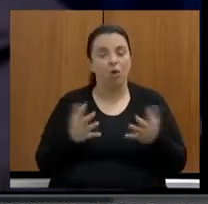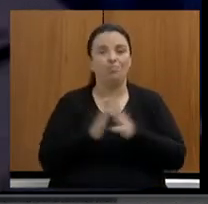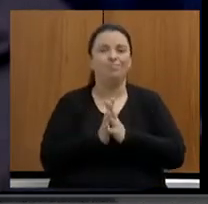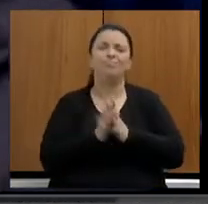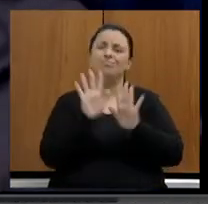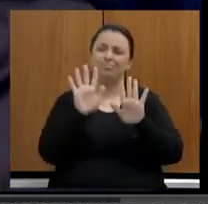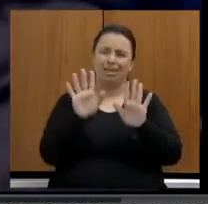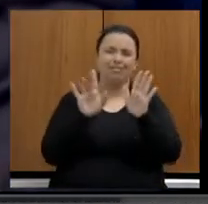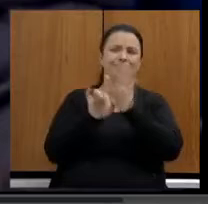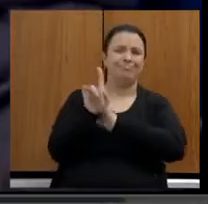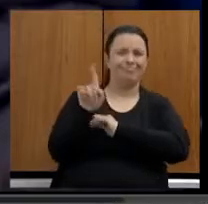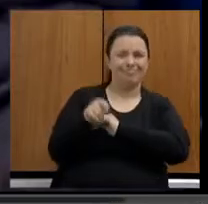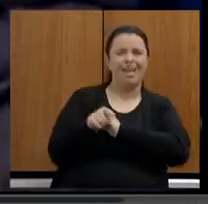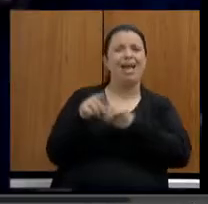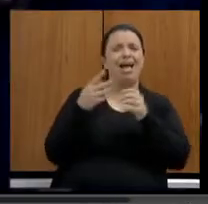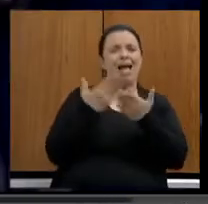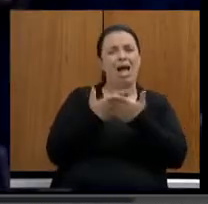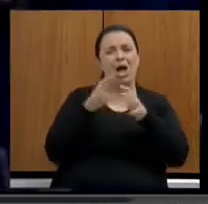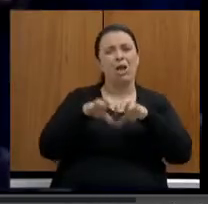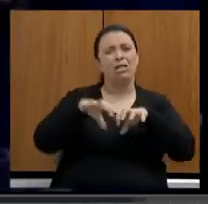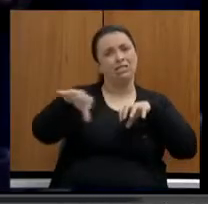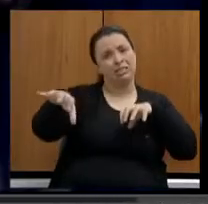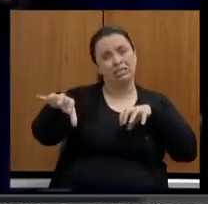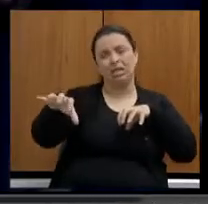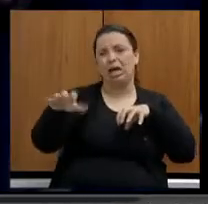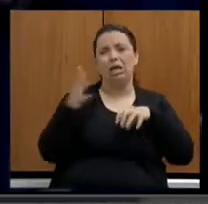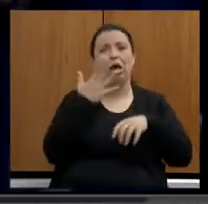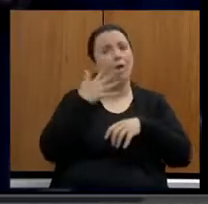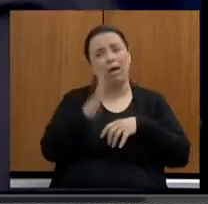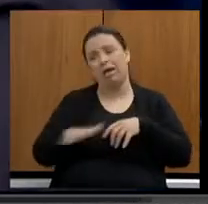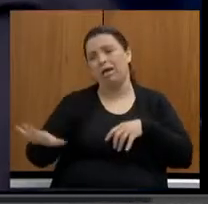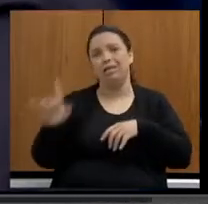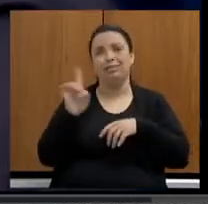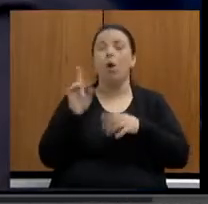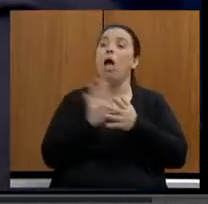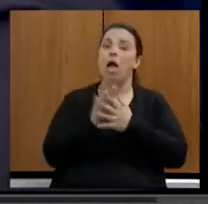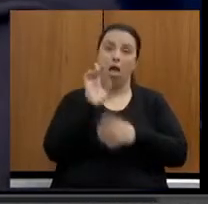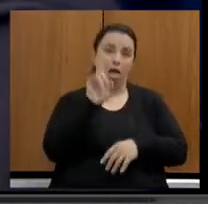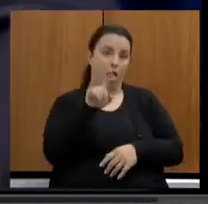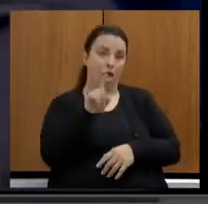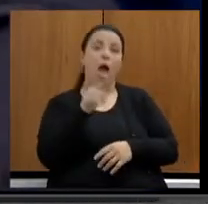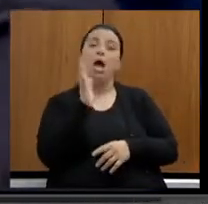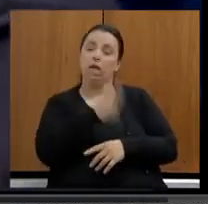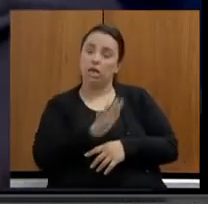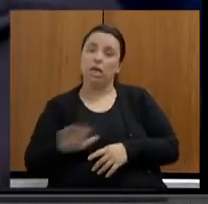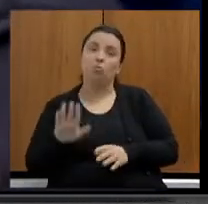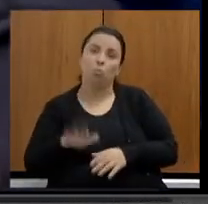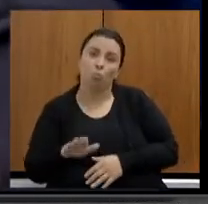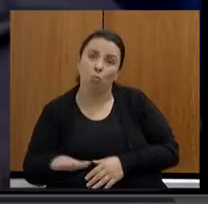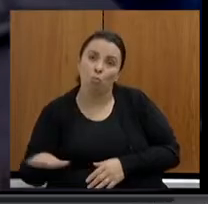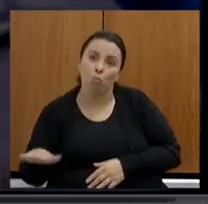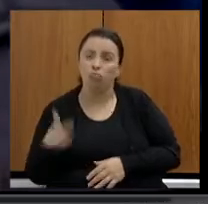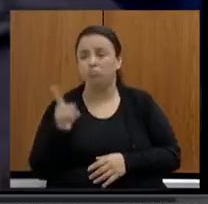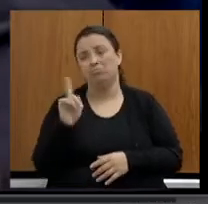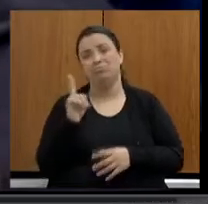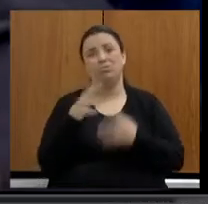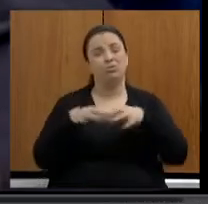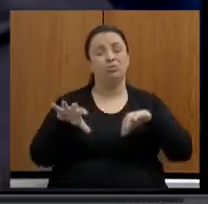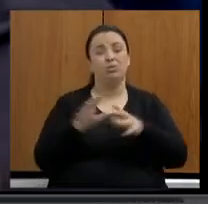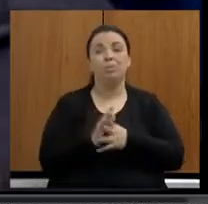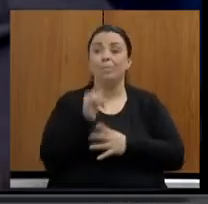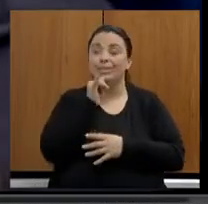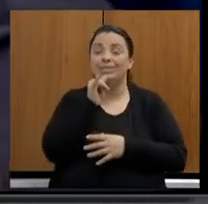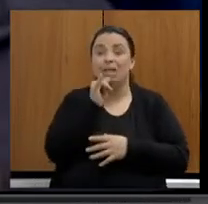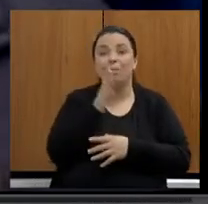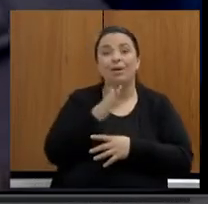da criança não funciona né criança pequena não funciona não é eu consegui nem pegar atenção dela que ela tá dois centímetros de